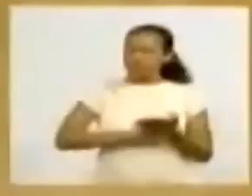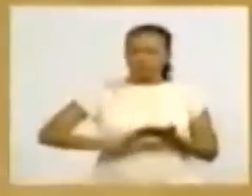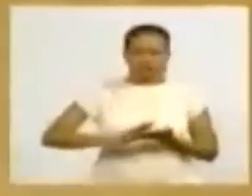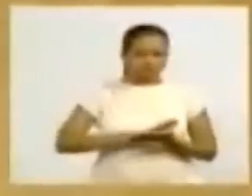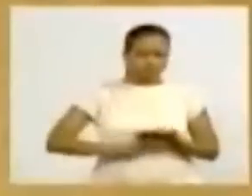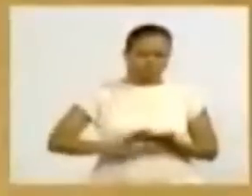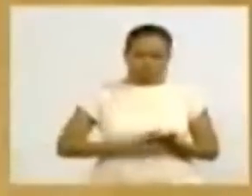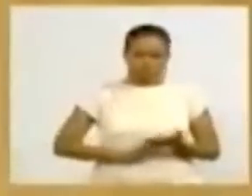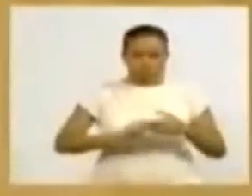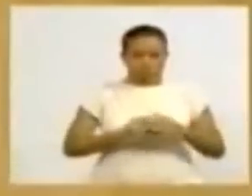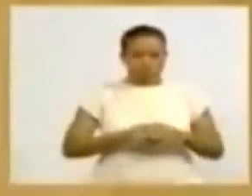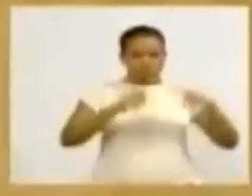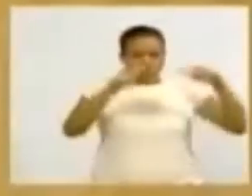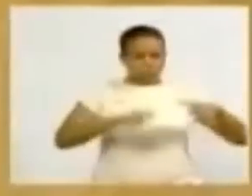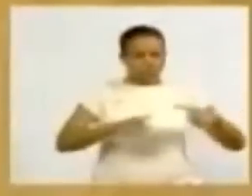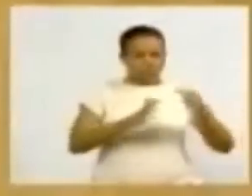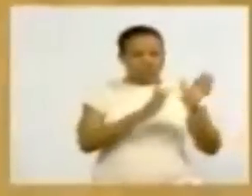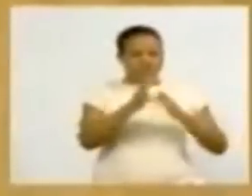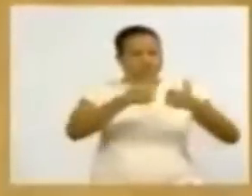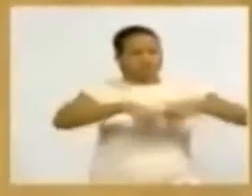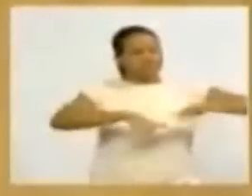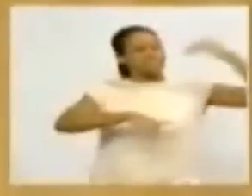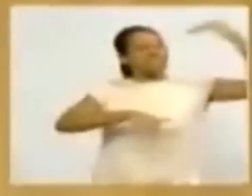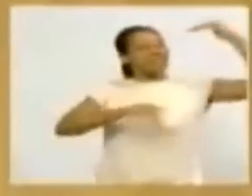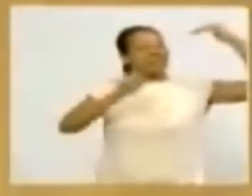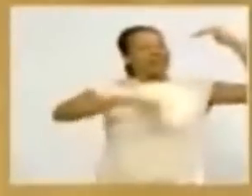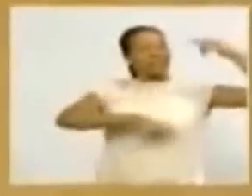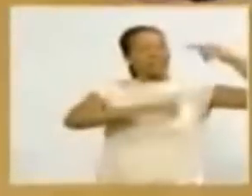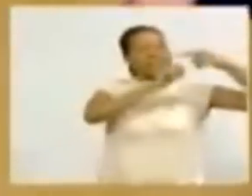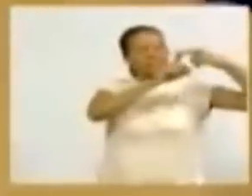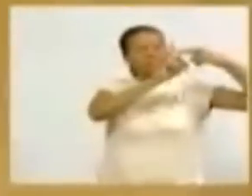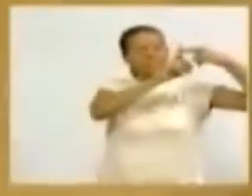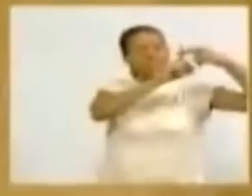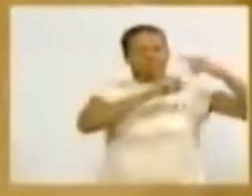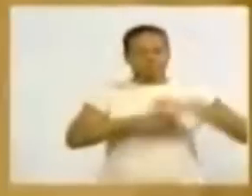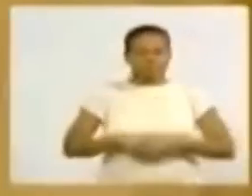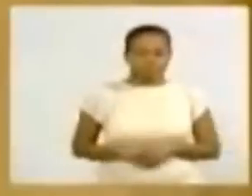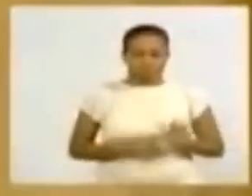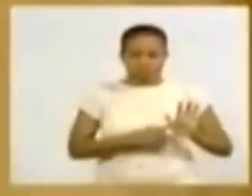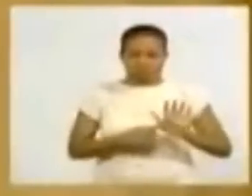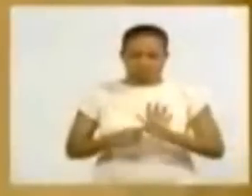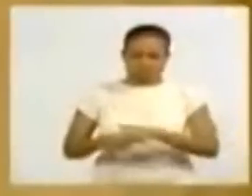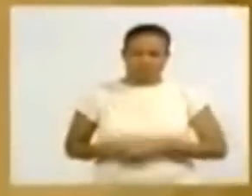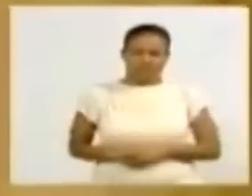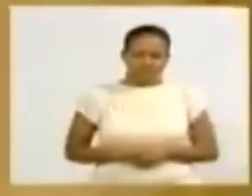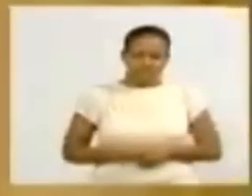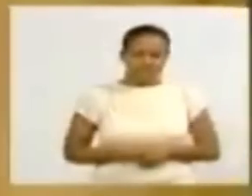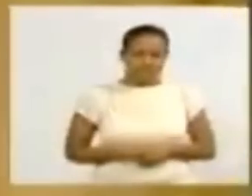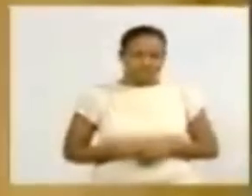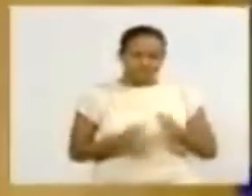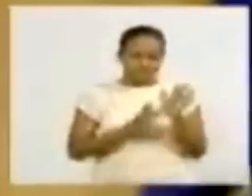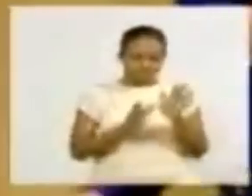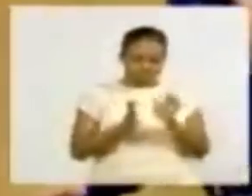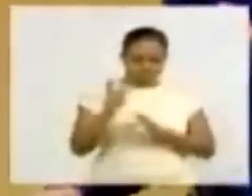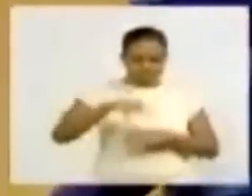Foi o único lugar em que ele realmente esteve acima de todo mundo, mas humilhado. Mostrado na sua indigência